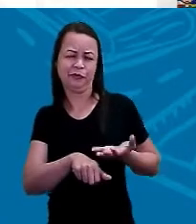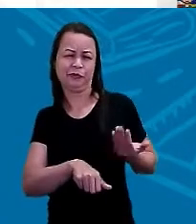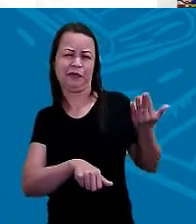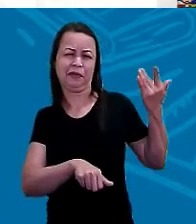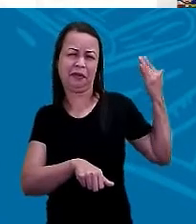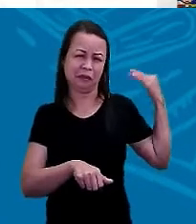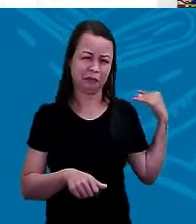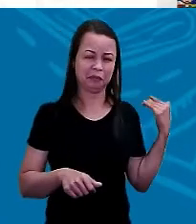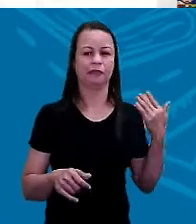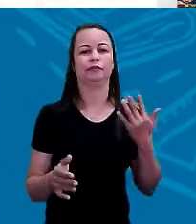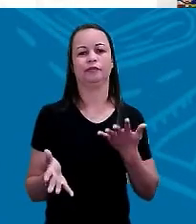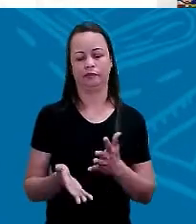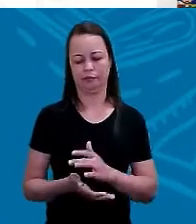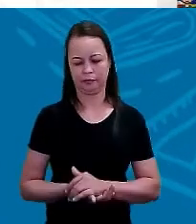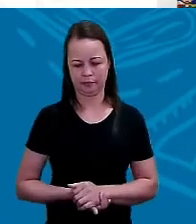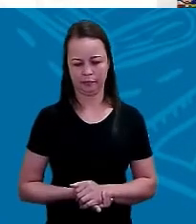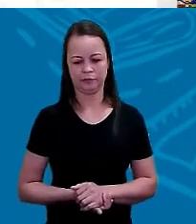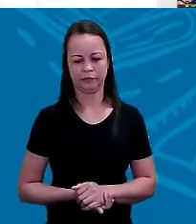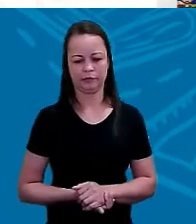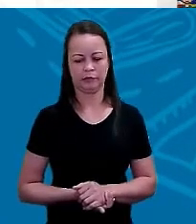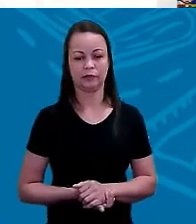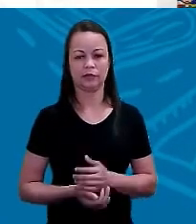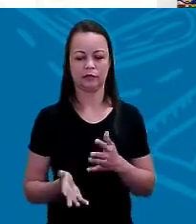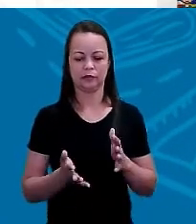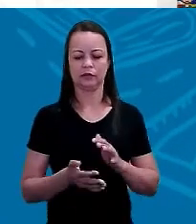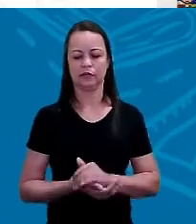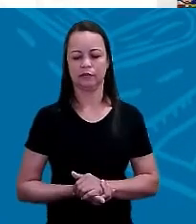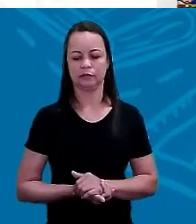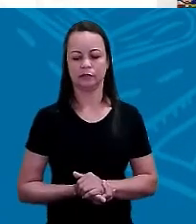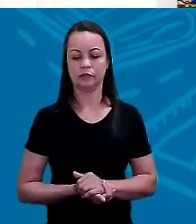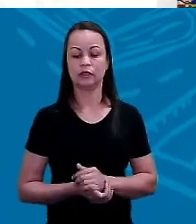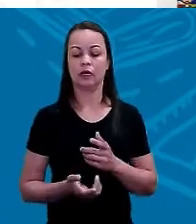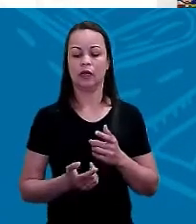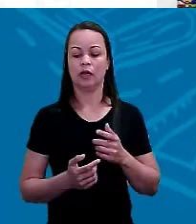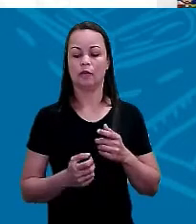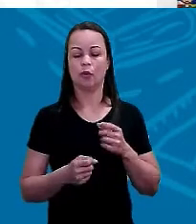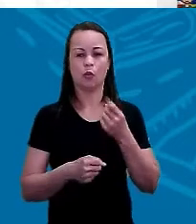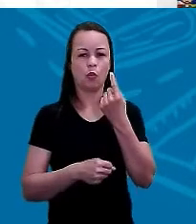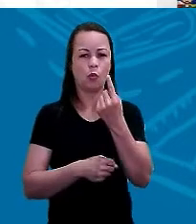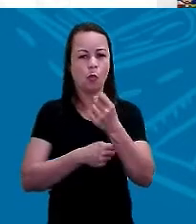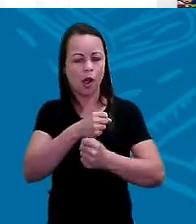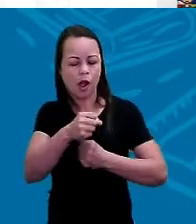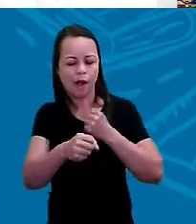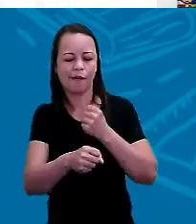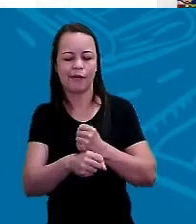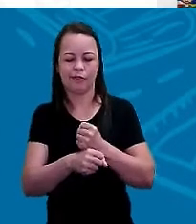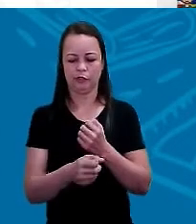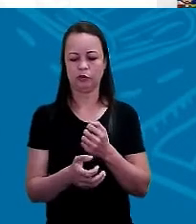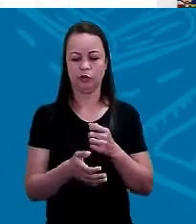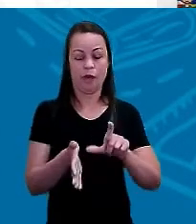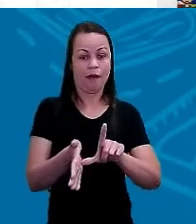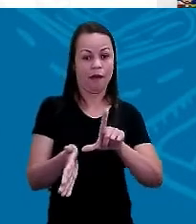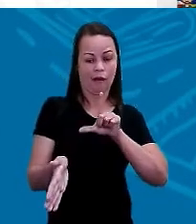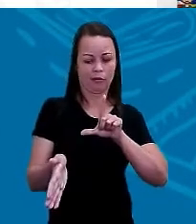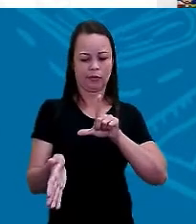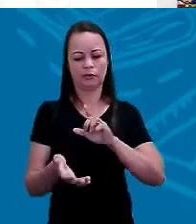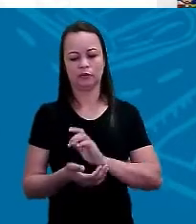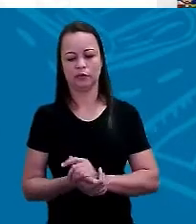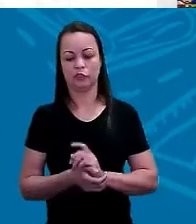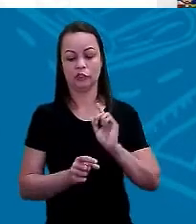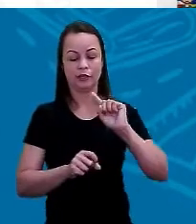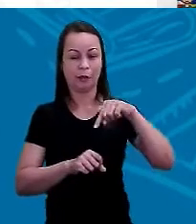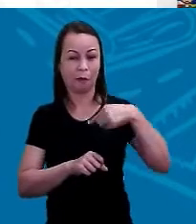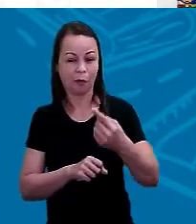for 1 year, por um ano, before, antes, after, depois e time